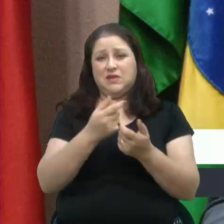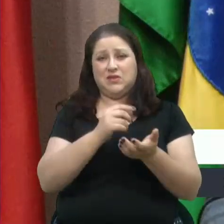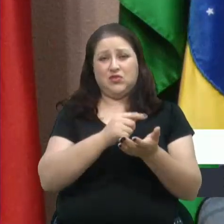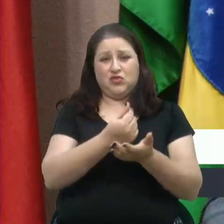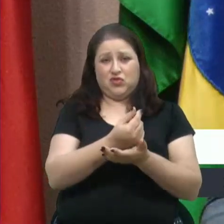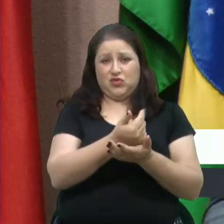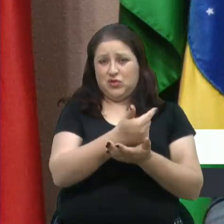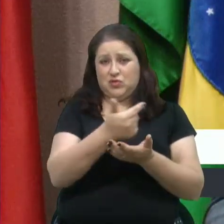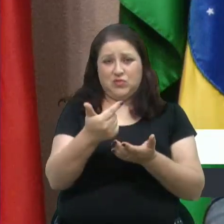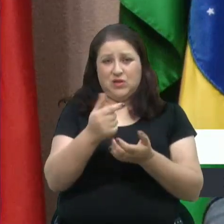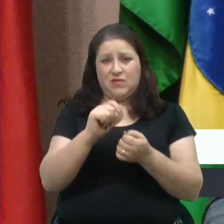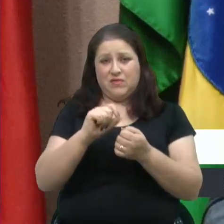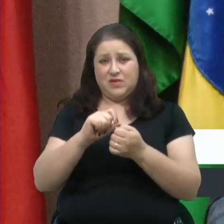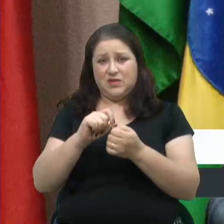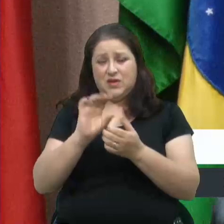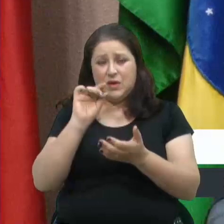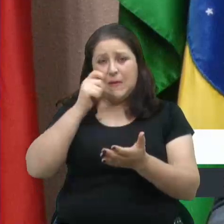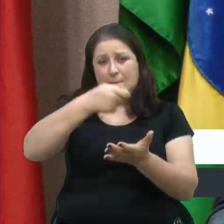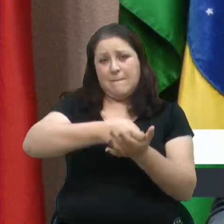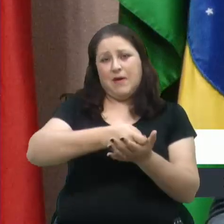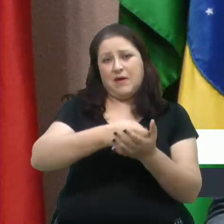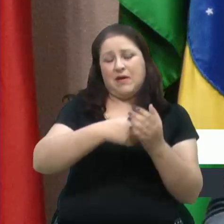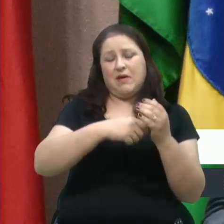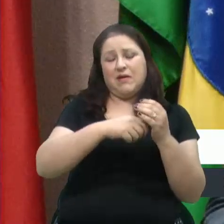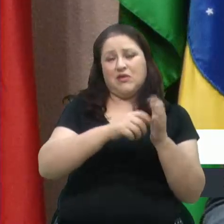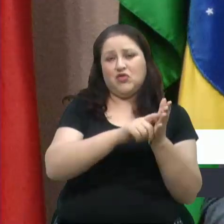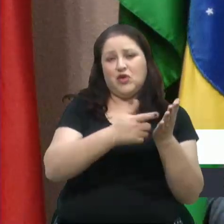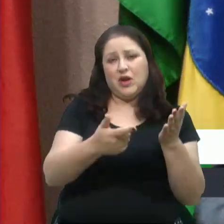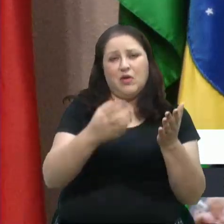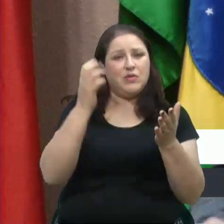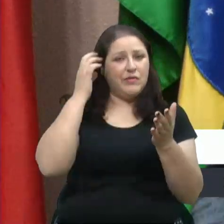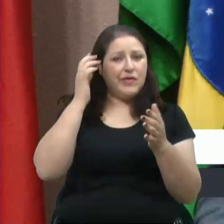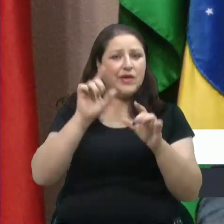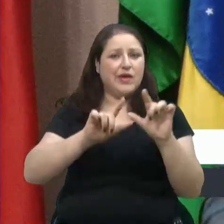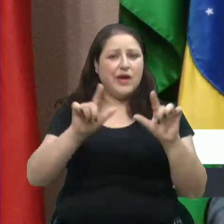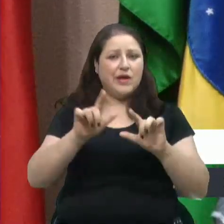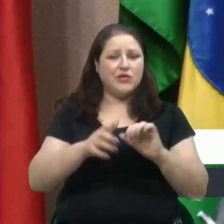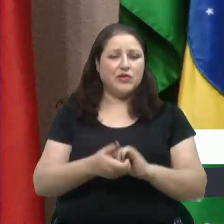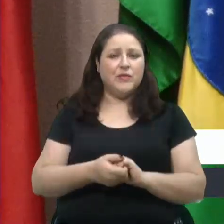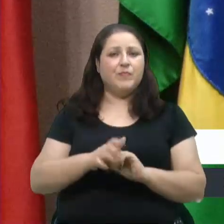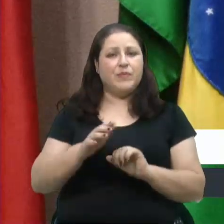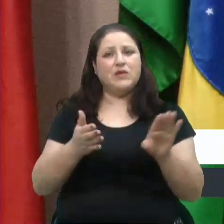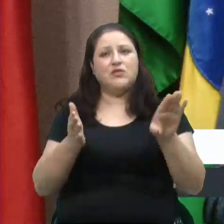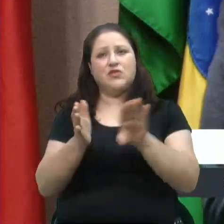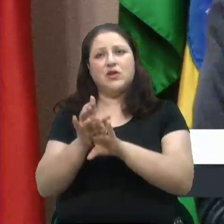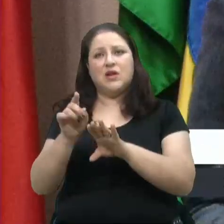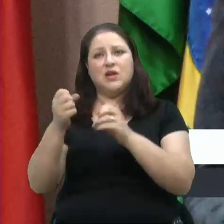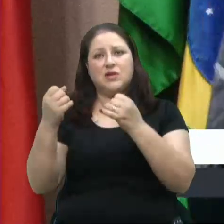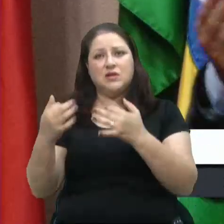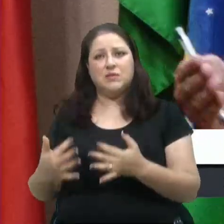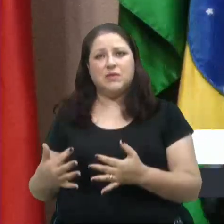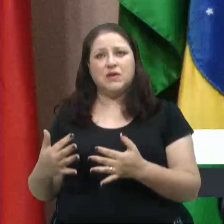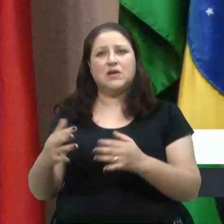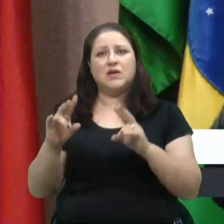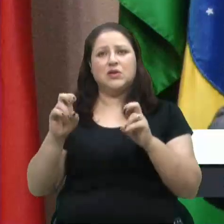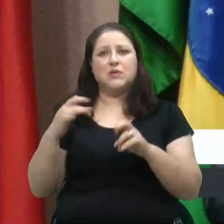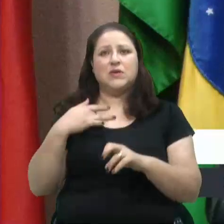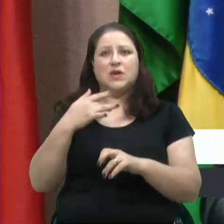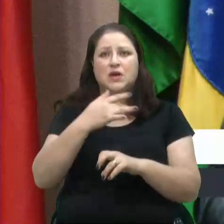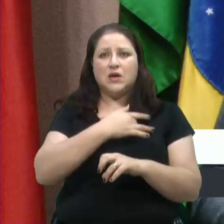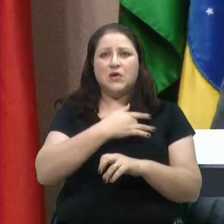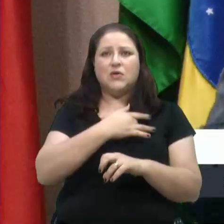colocar no veículo de comunicação vá até o veículo de comunicação isso Geral quero explicar essa questão de saúde que tá aqui a